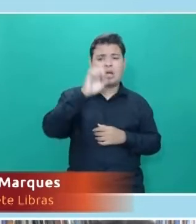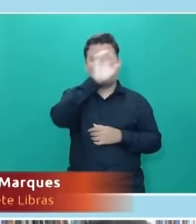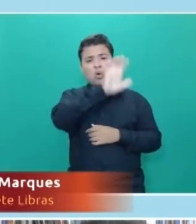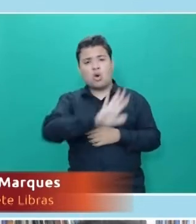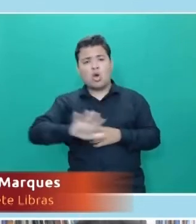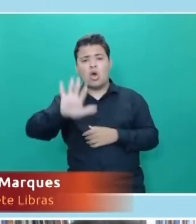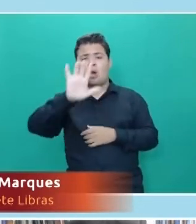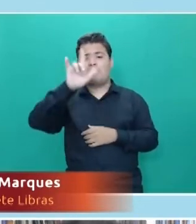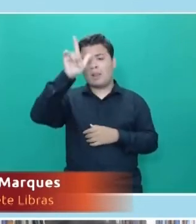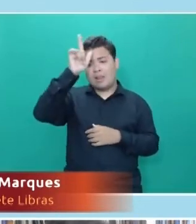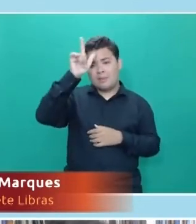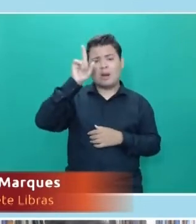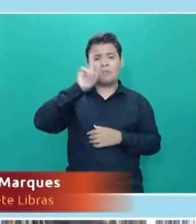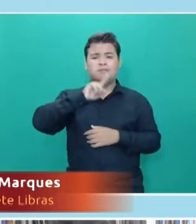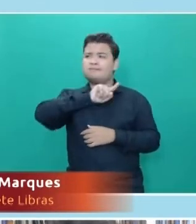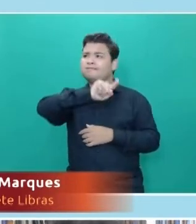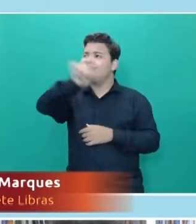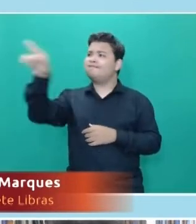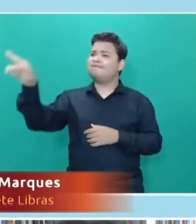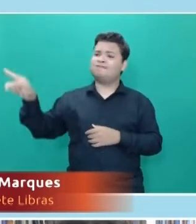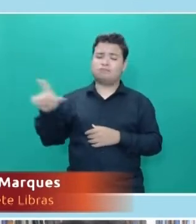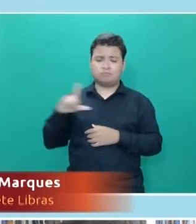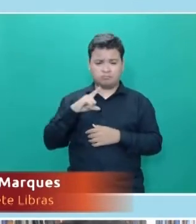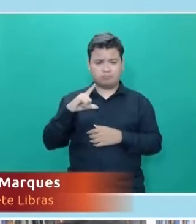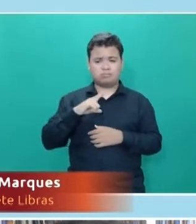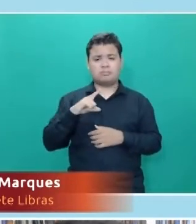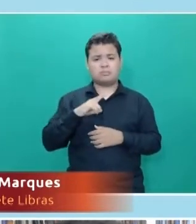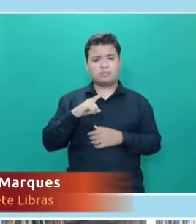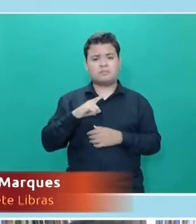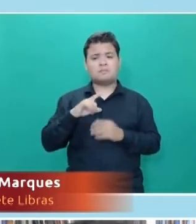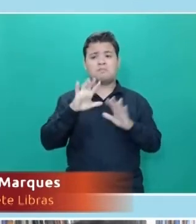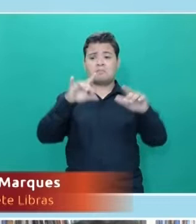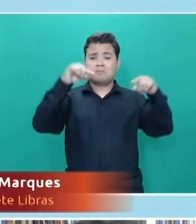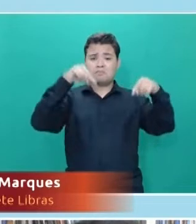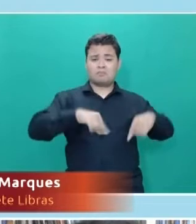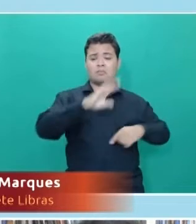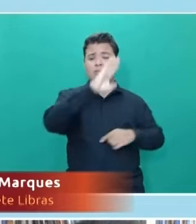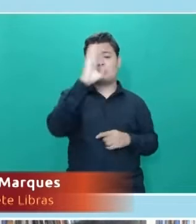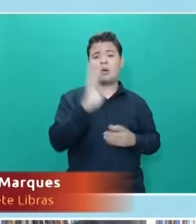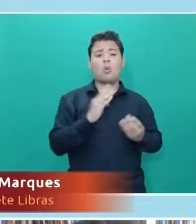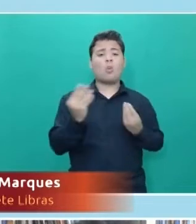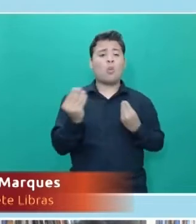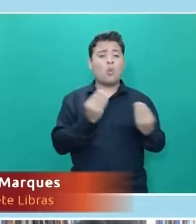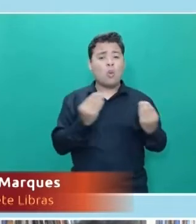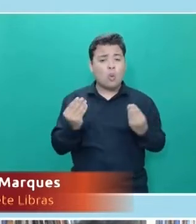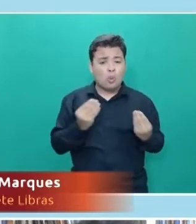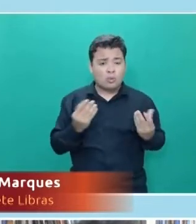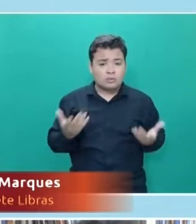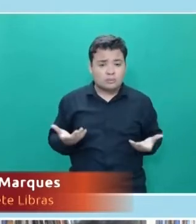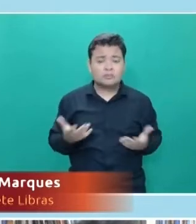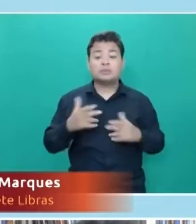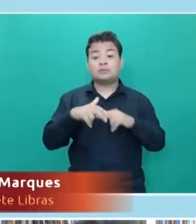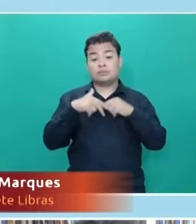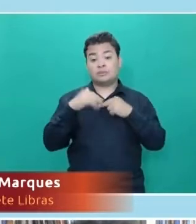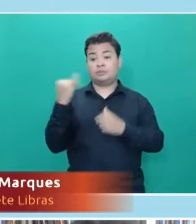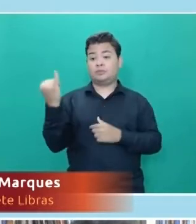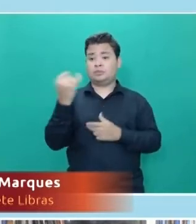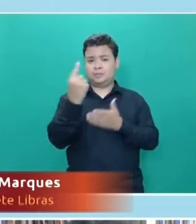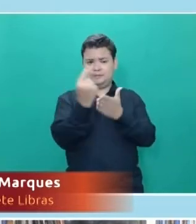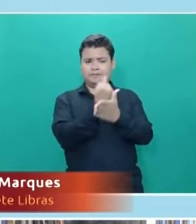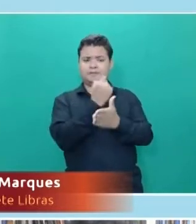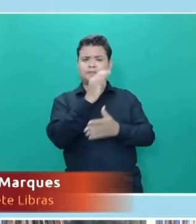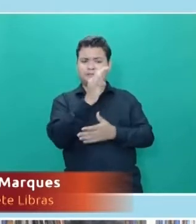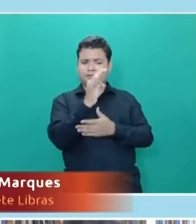Unidos. Então, esse é o primeiro ponto. E qual é o nosso regime aqui? Por isso que é importante a sua pergunta. Ele tem